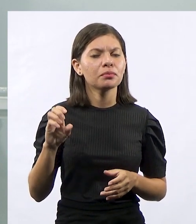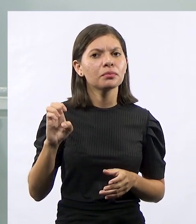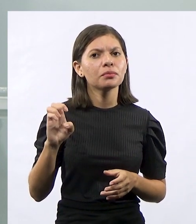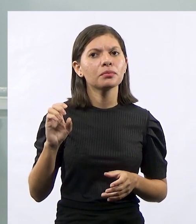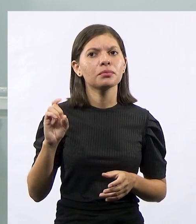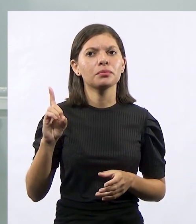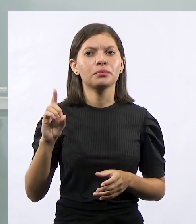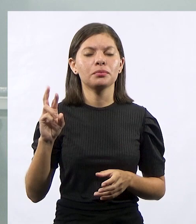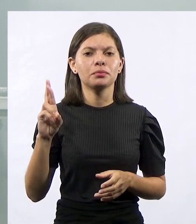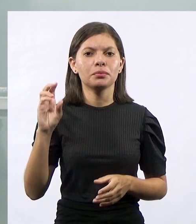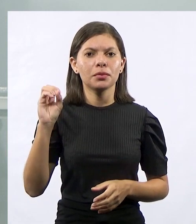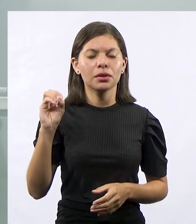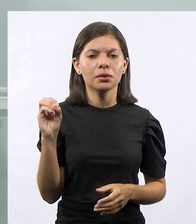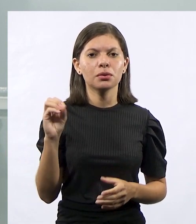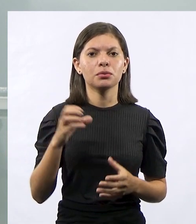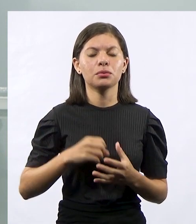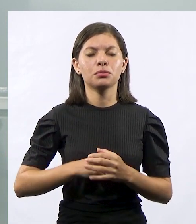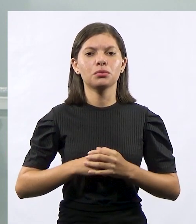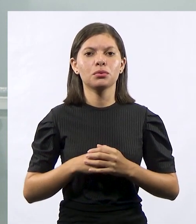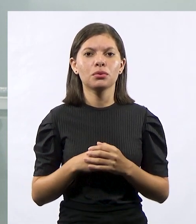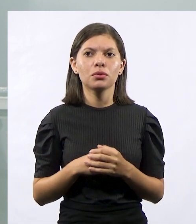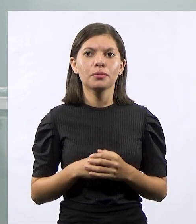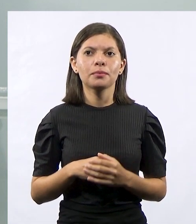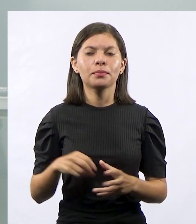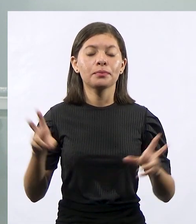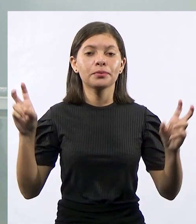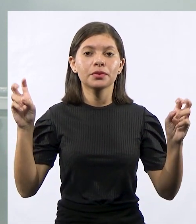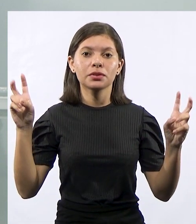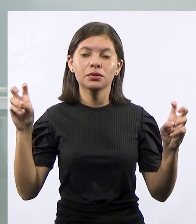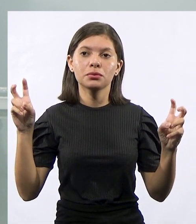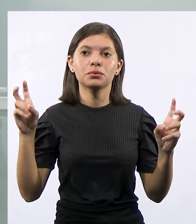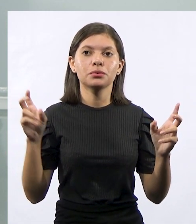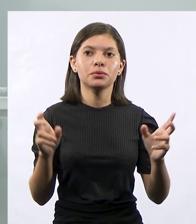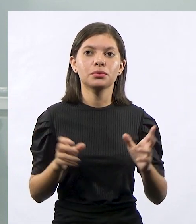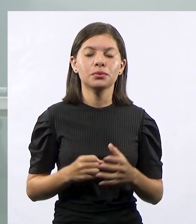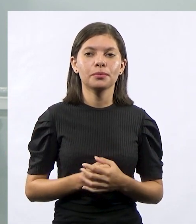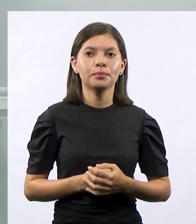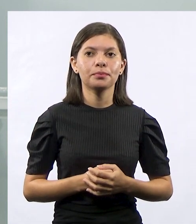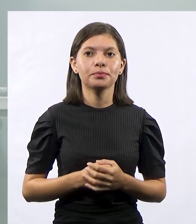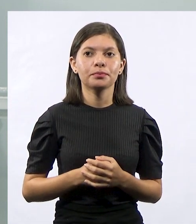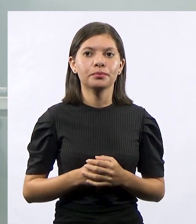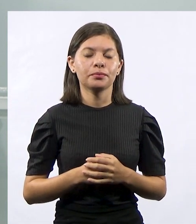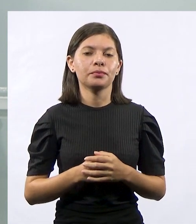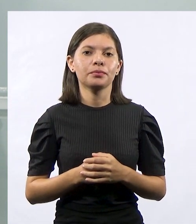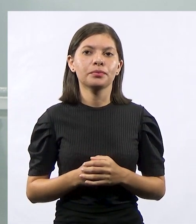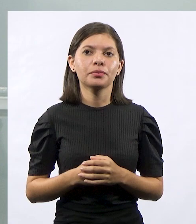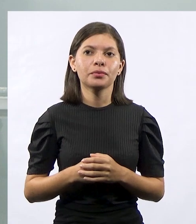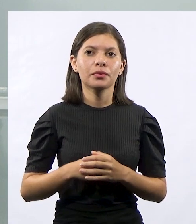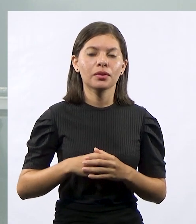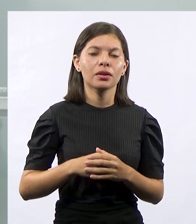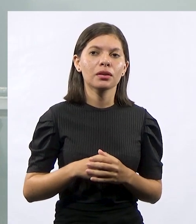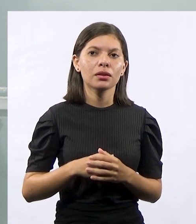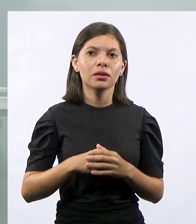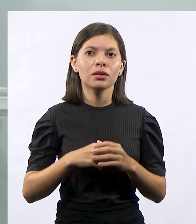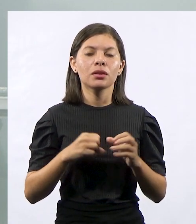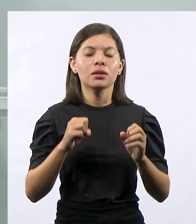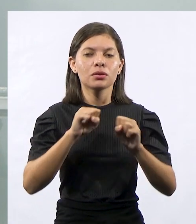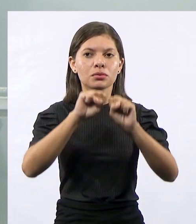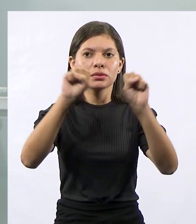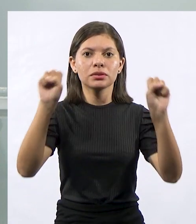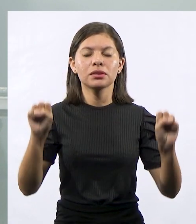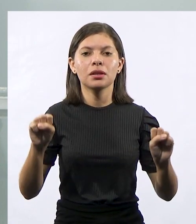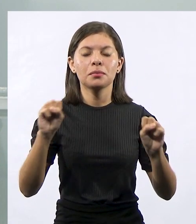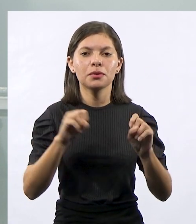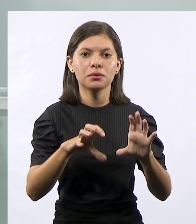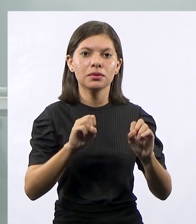Pedro Demo, com ranços e avanços da LDB, e alguns títulos mais recentes sobre a evolução do